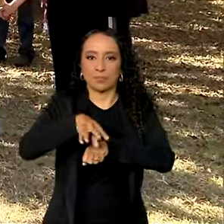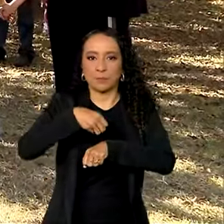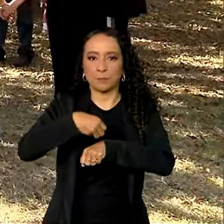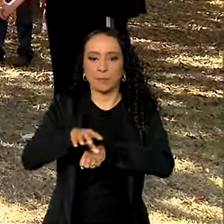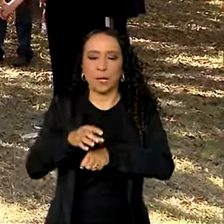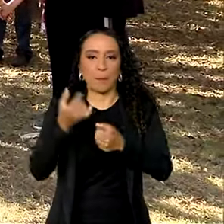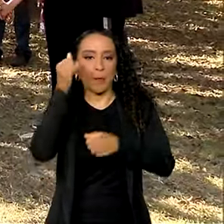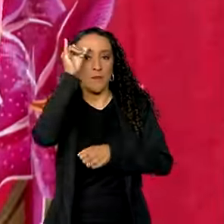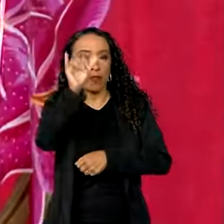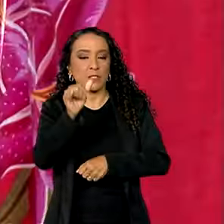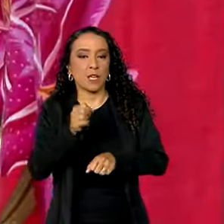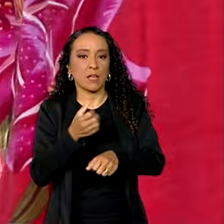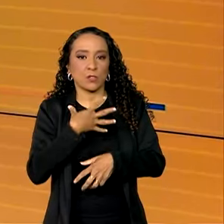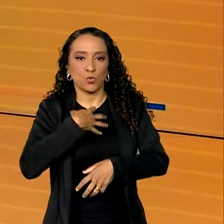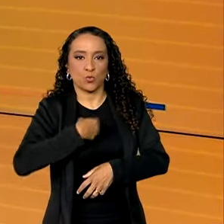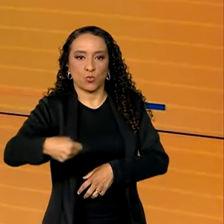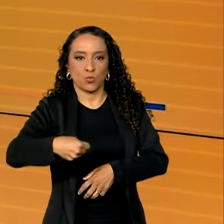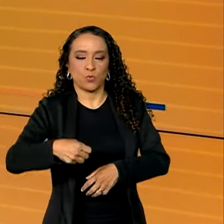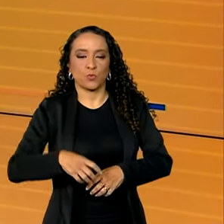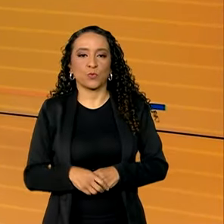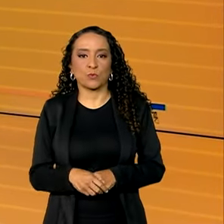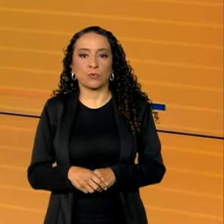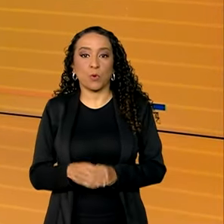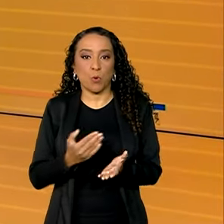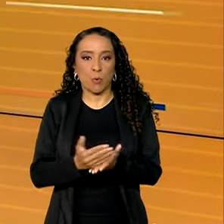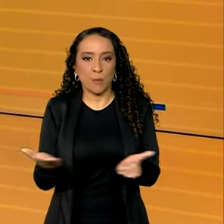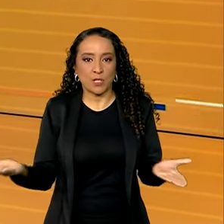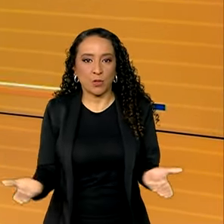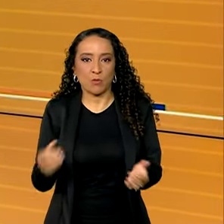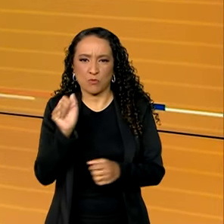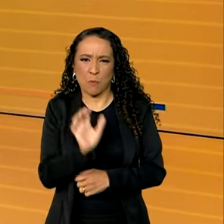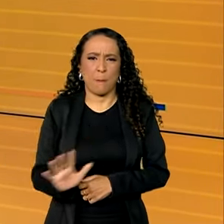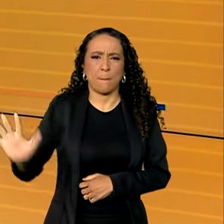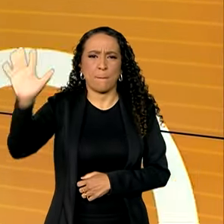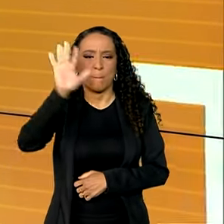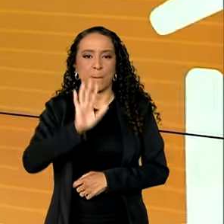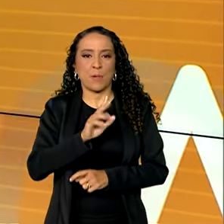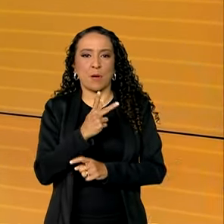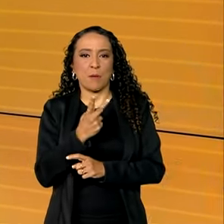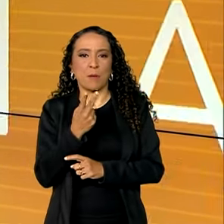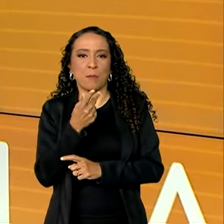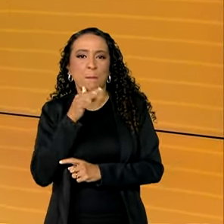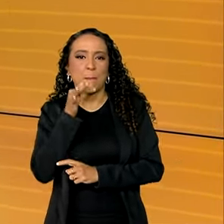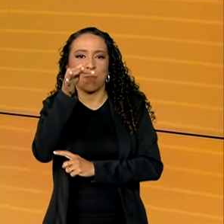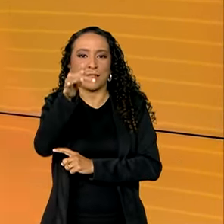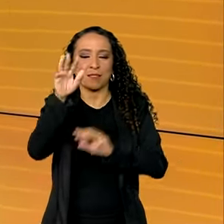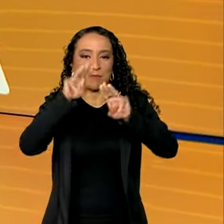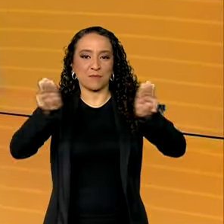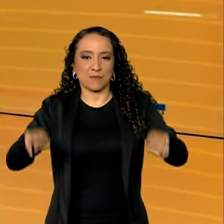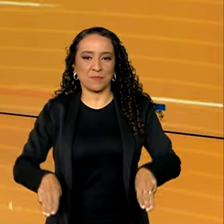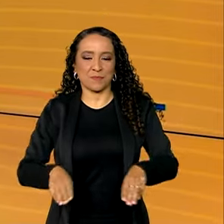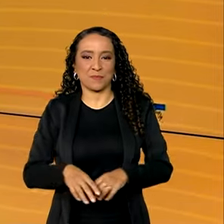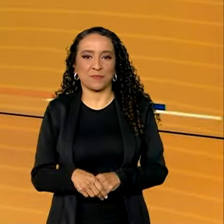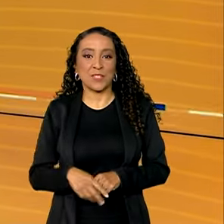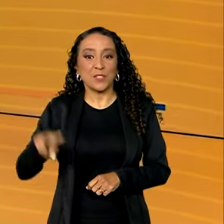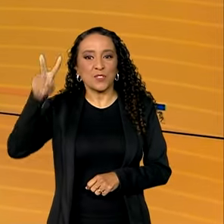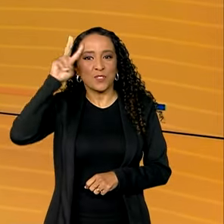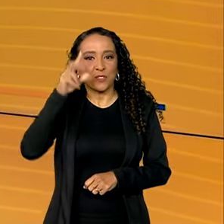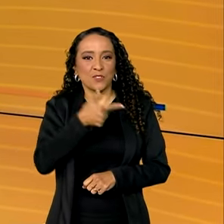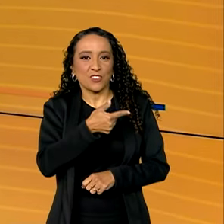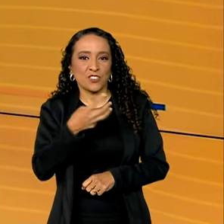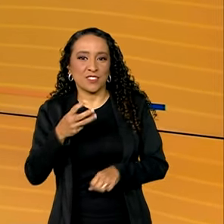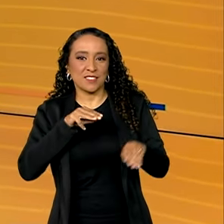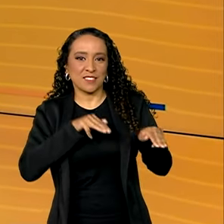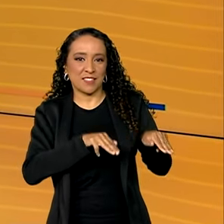para prevenção ao suicídio. E começa hoje em todo o país a Primavera dos Museus. Segunda-feira, 23